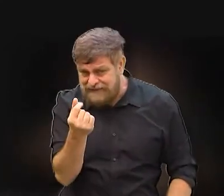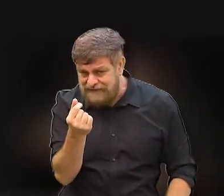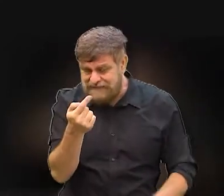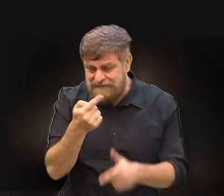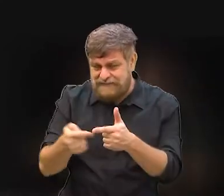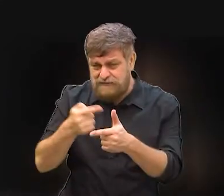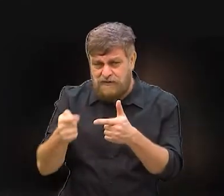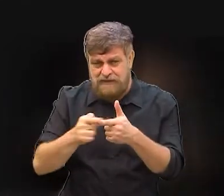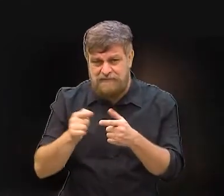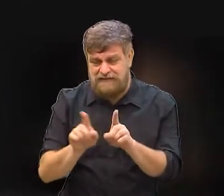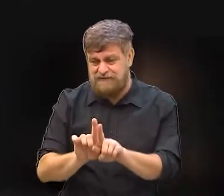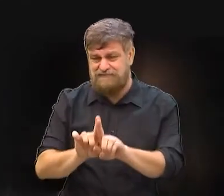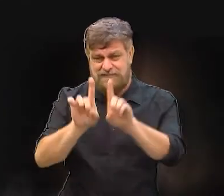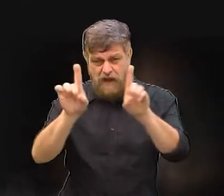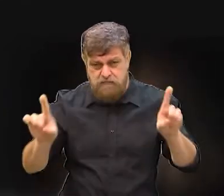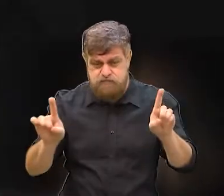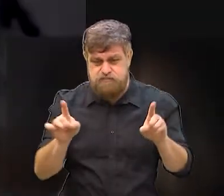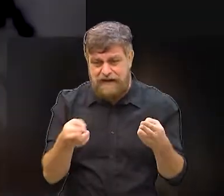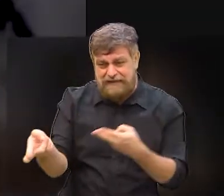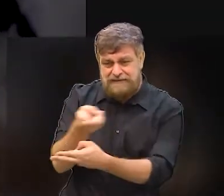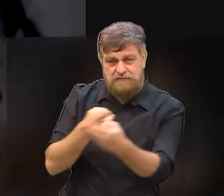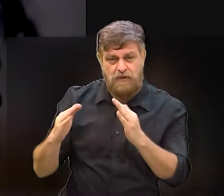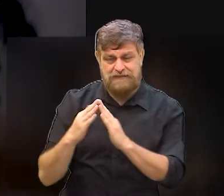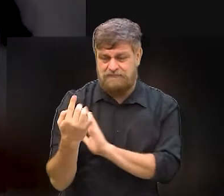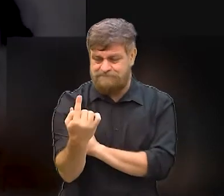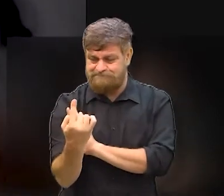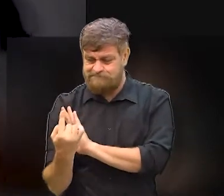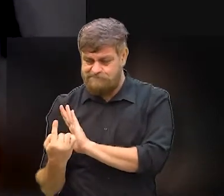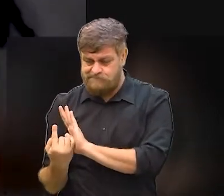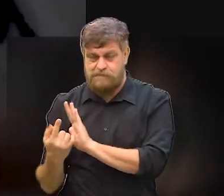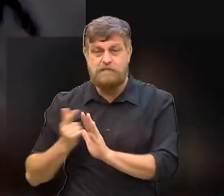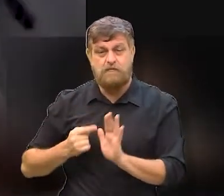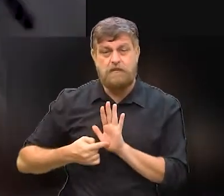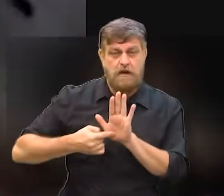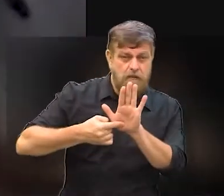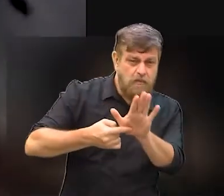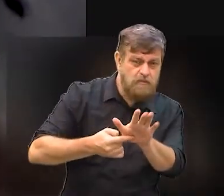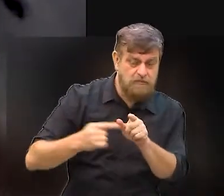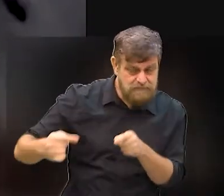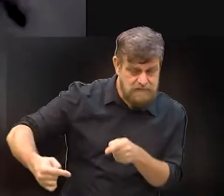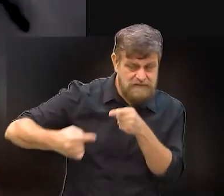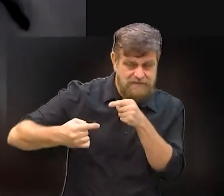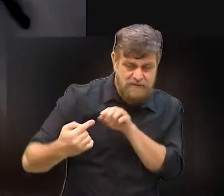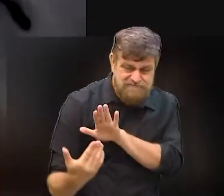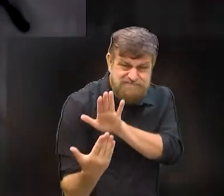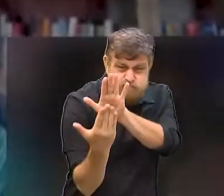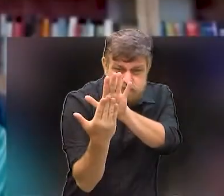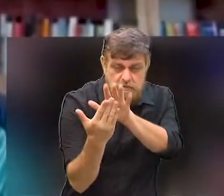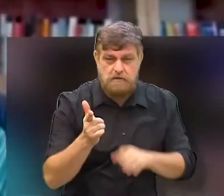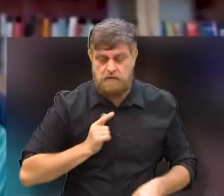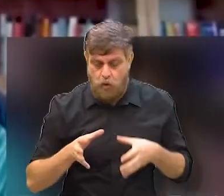crise econômica, de quebra de relações sociais, de isolamento. Tudo isso se apresentou como um grande